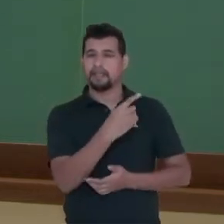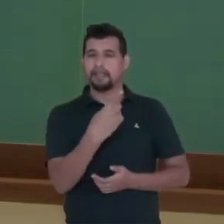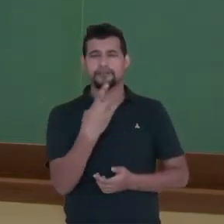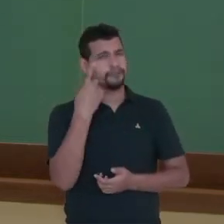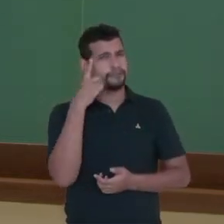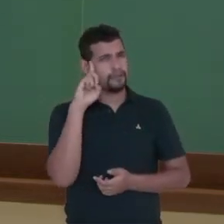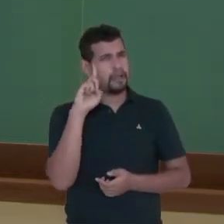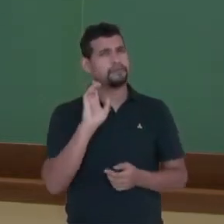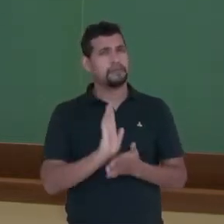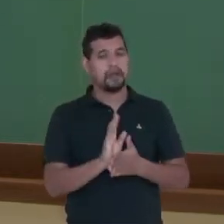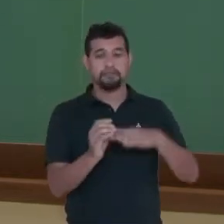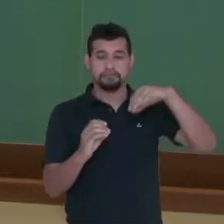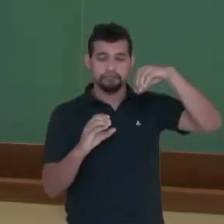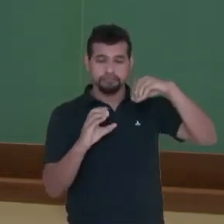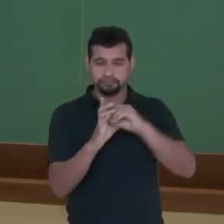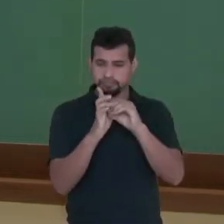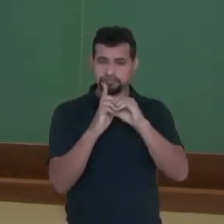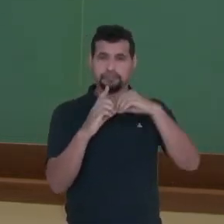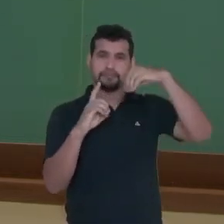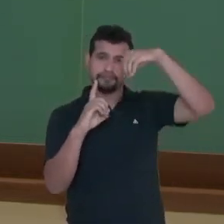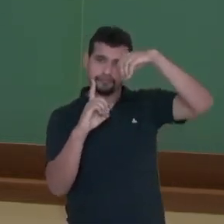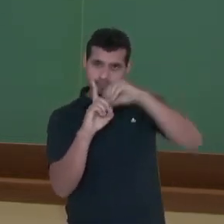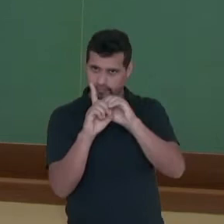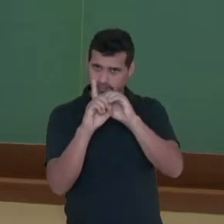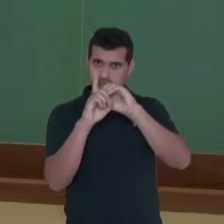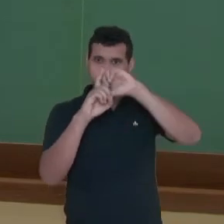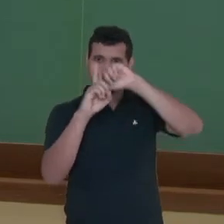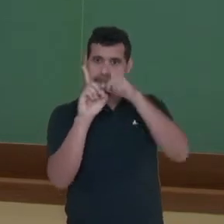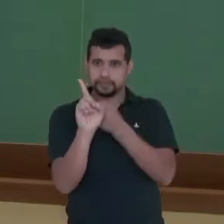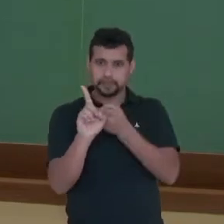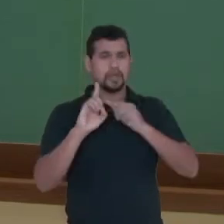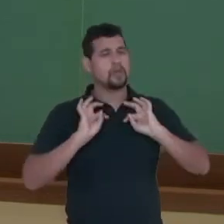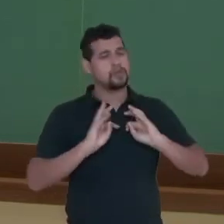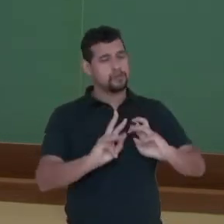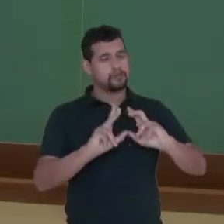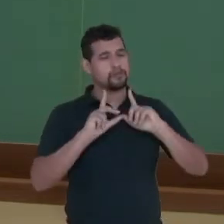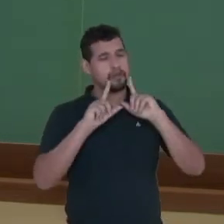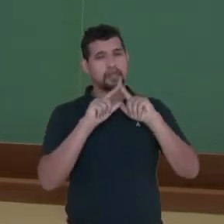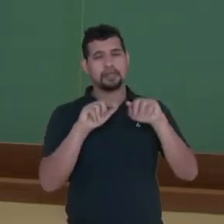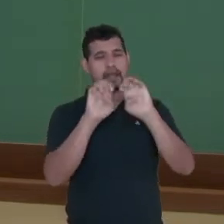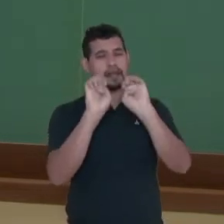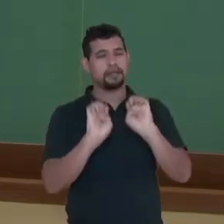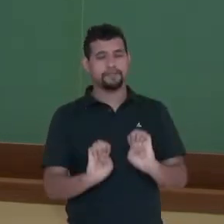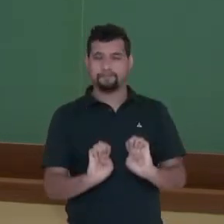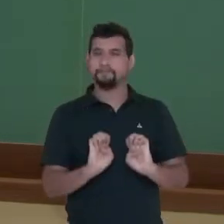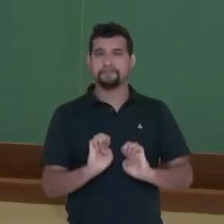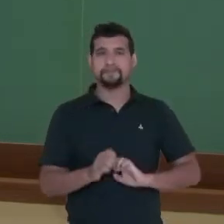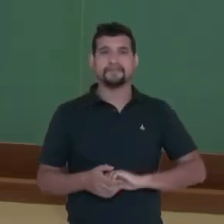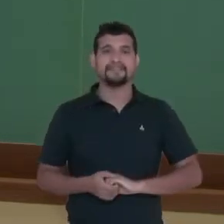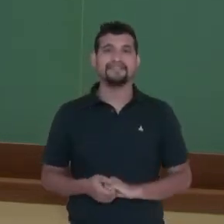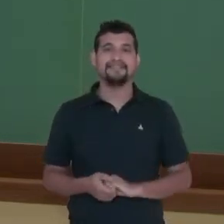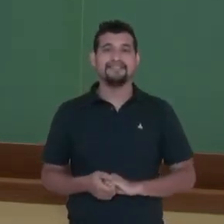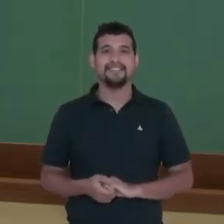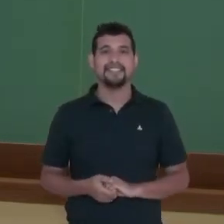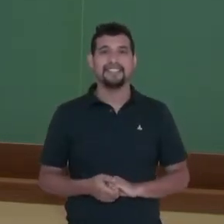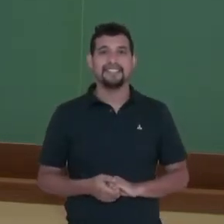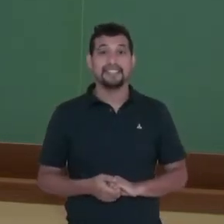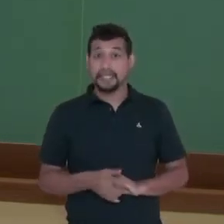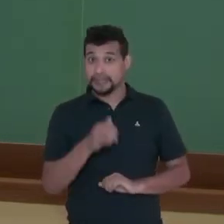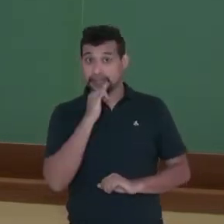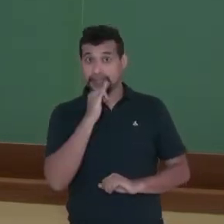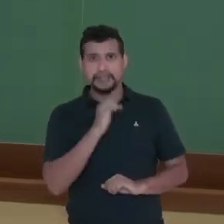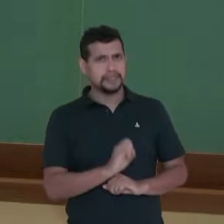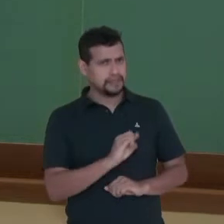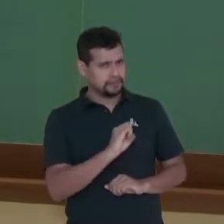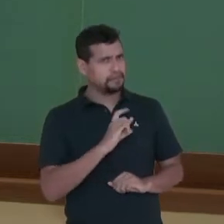dia, ele implanta no útero e vai formar daí todas as estruturas desse embriãozinho. Quando ele está